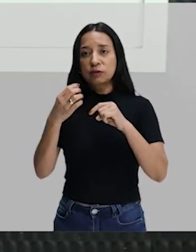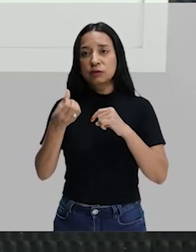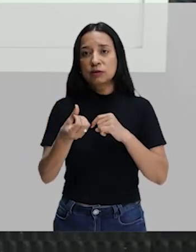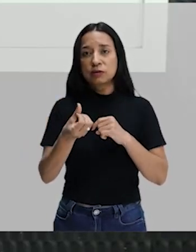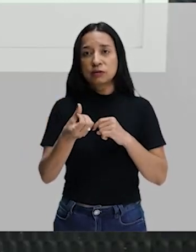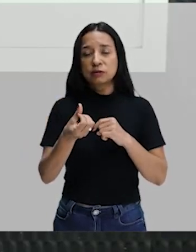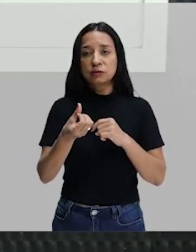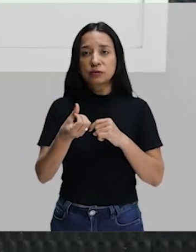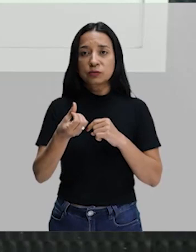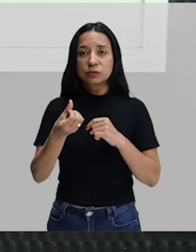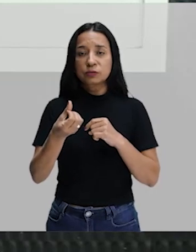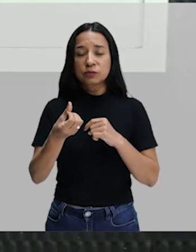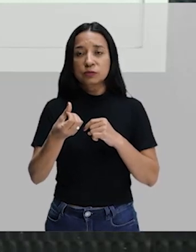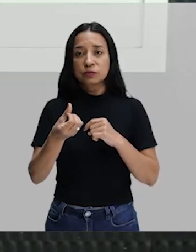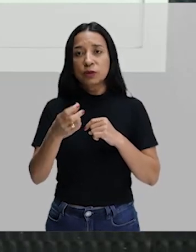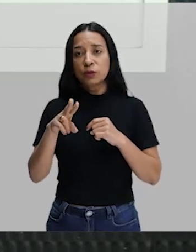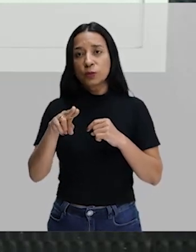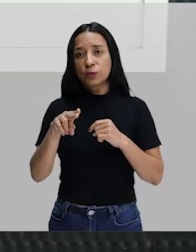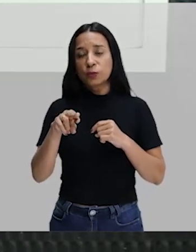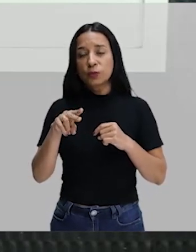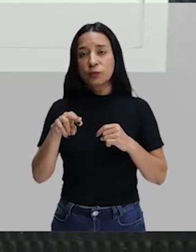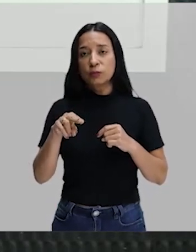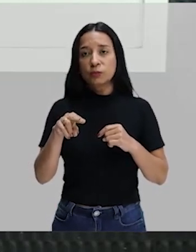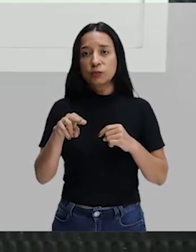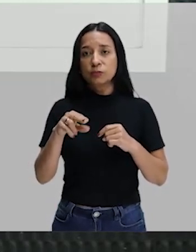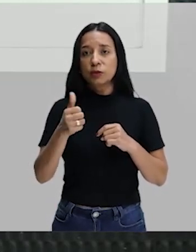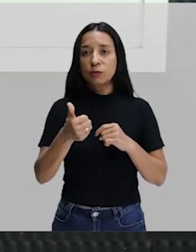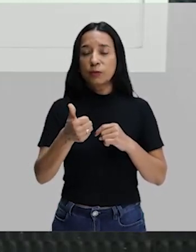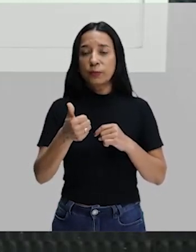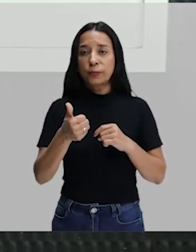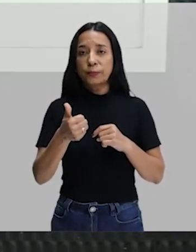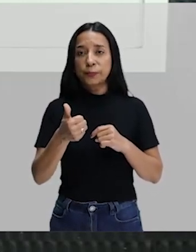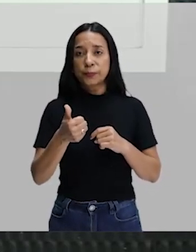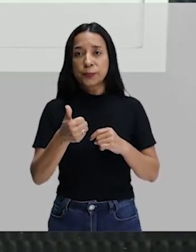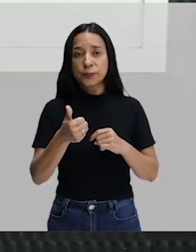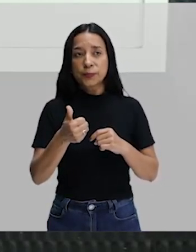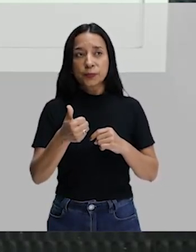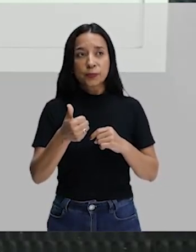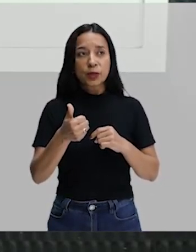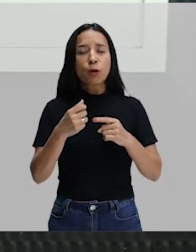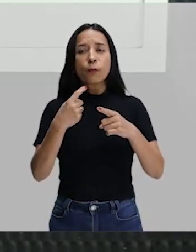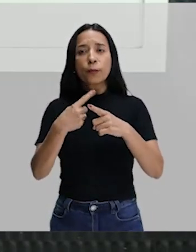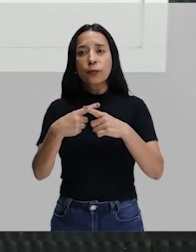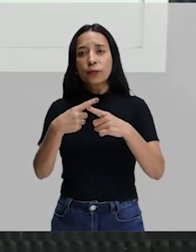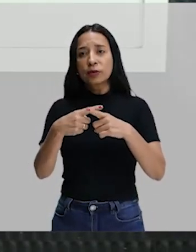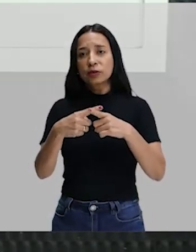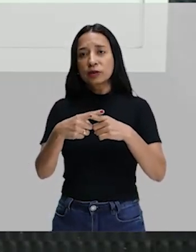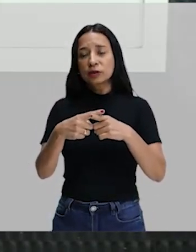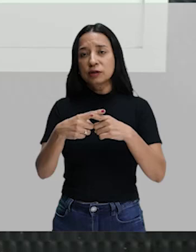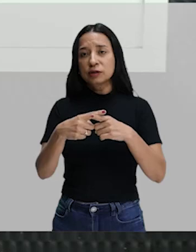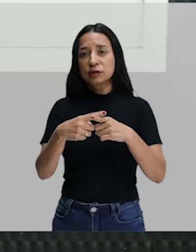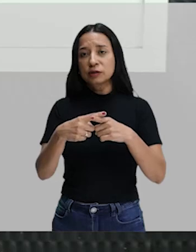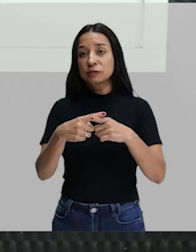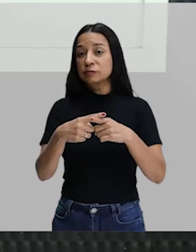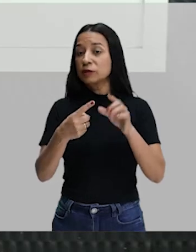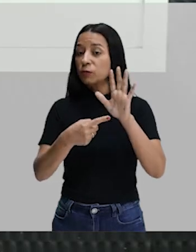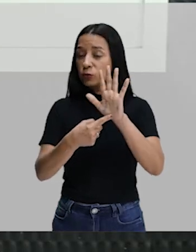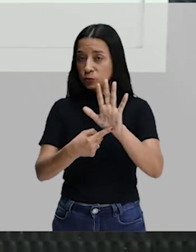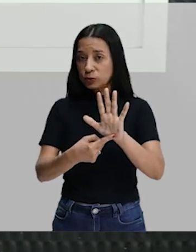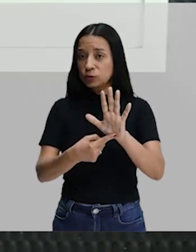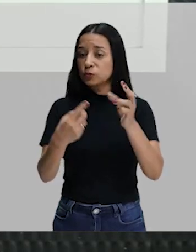mais 6, ele tem que ser igual a 1. Por quê? Porque ele está dizendo que eles são